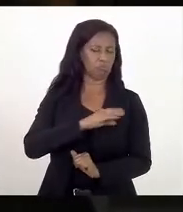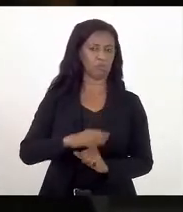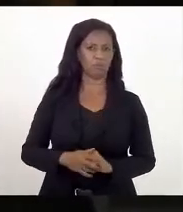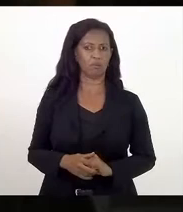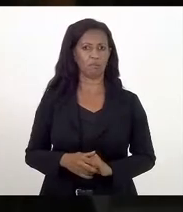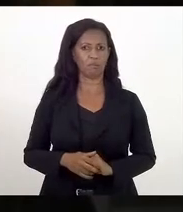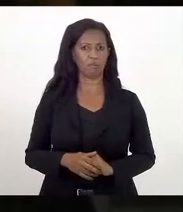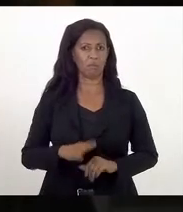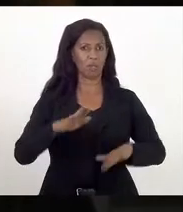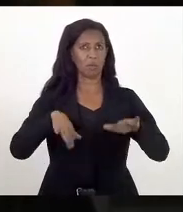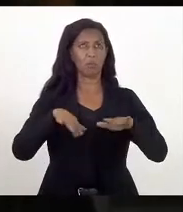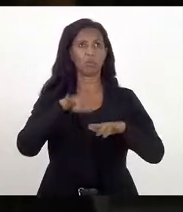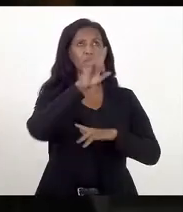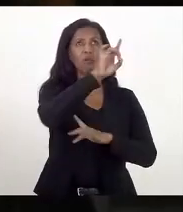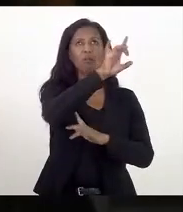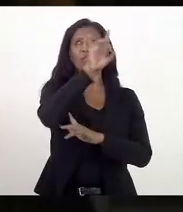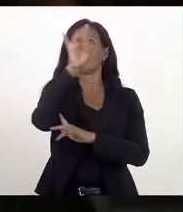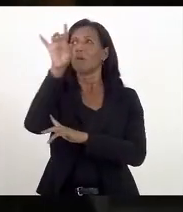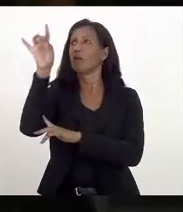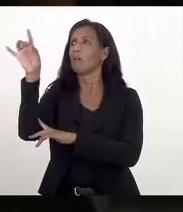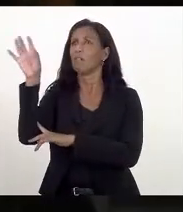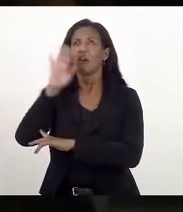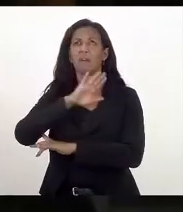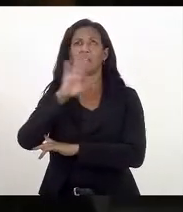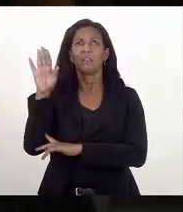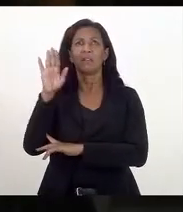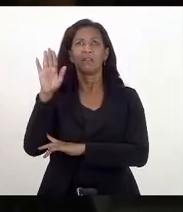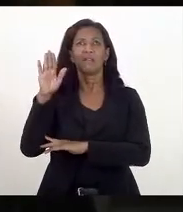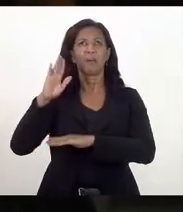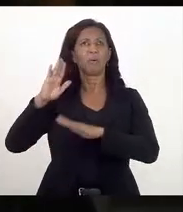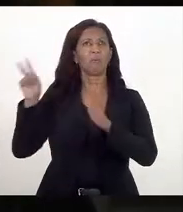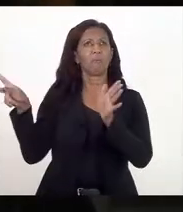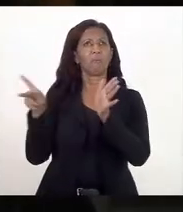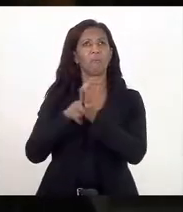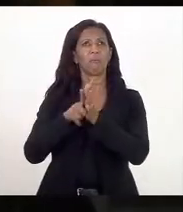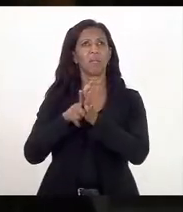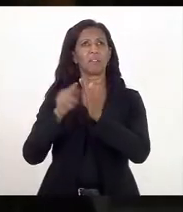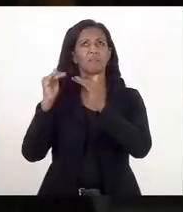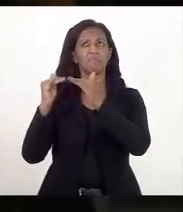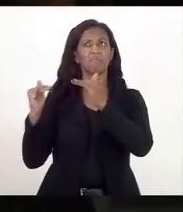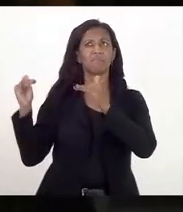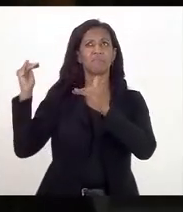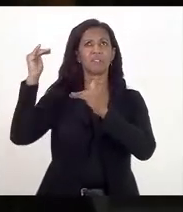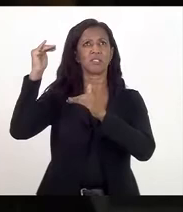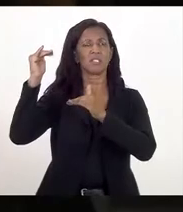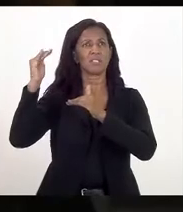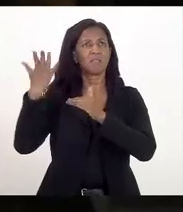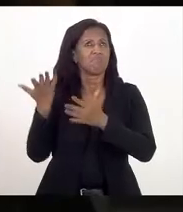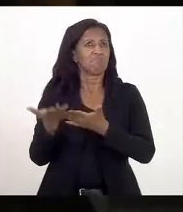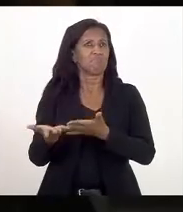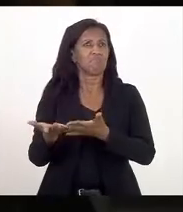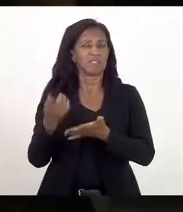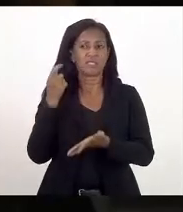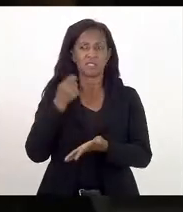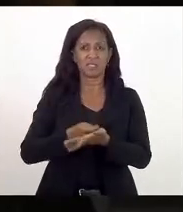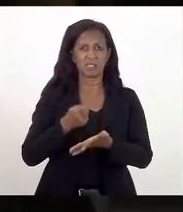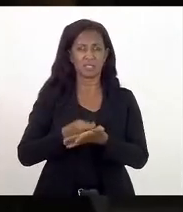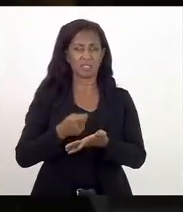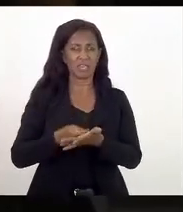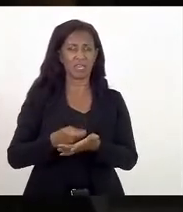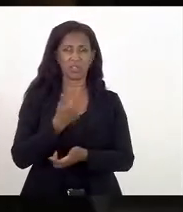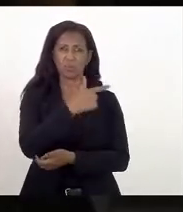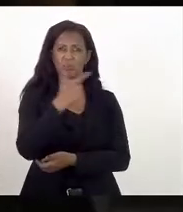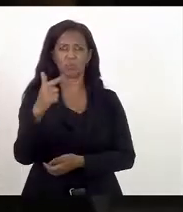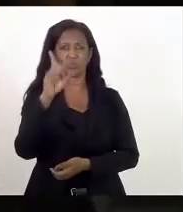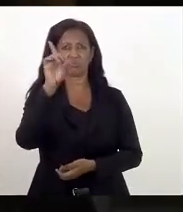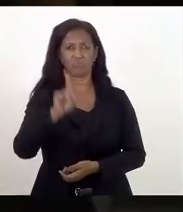pessoal da galeria, que não pertence à elite do serviço público, que hoje, infelizmente, se garante muitos privilégios.